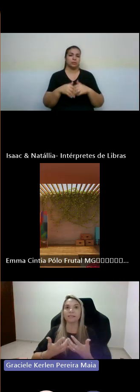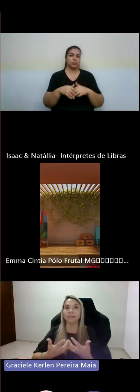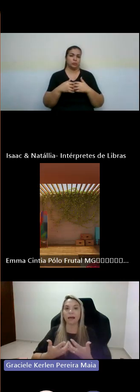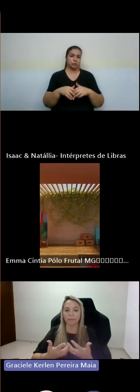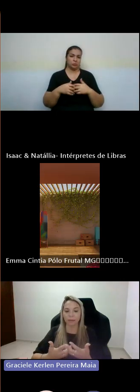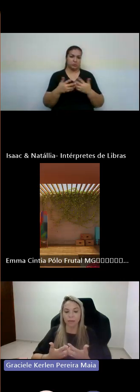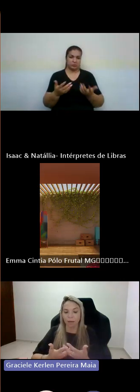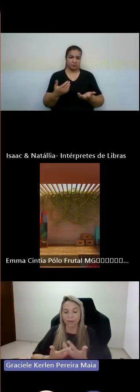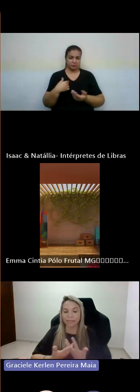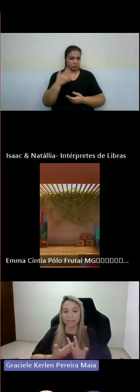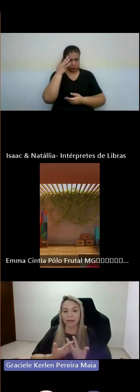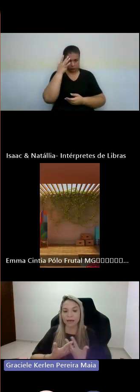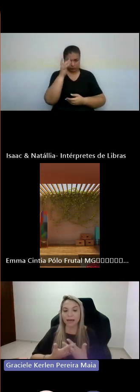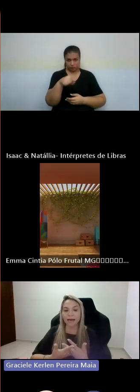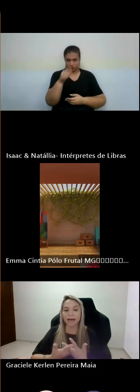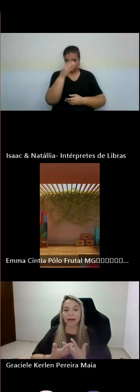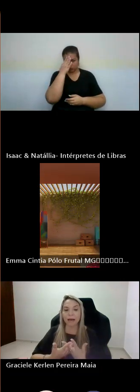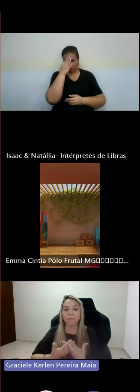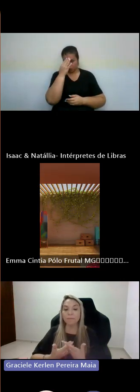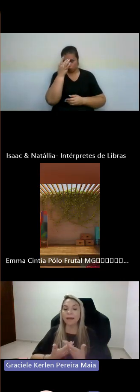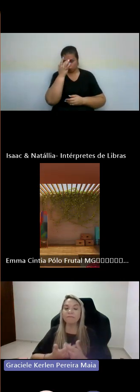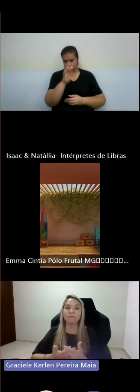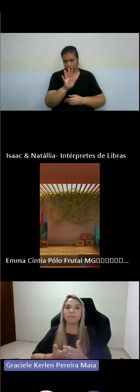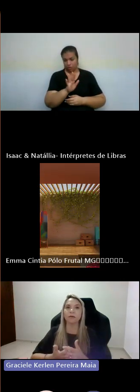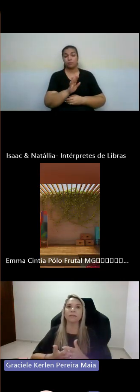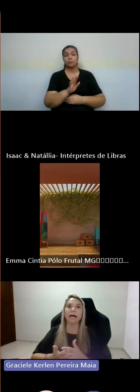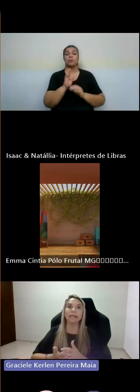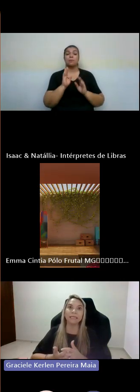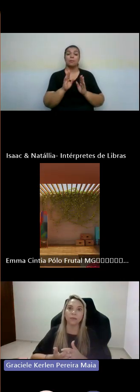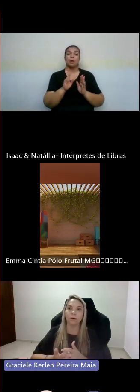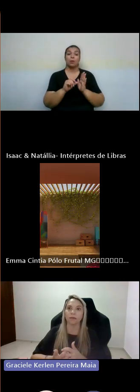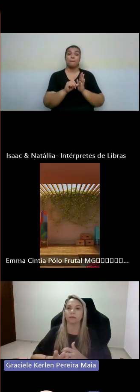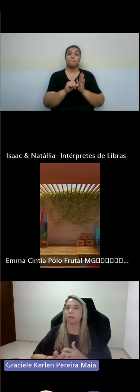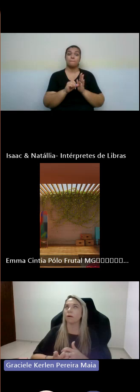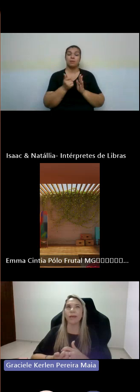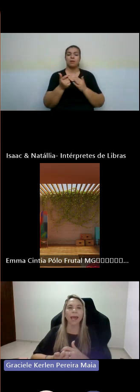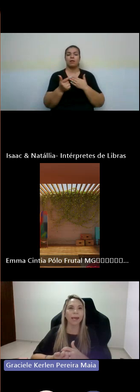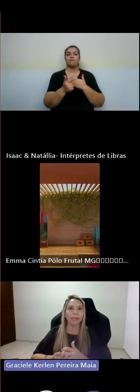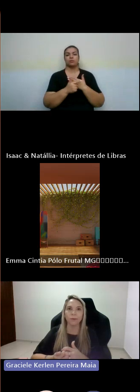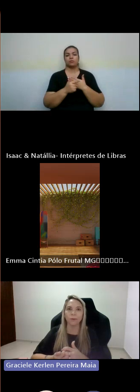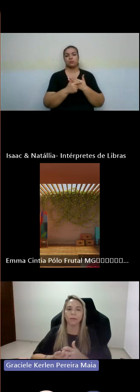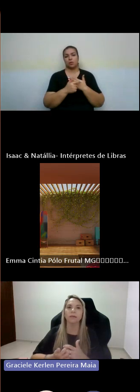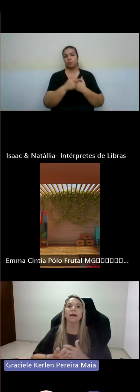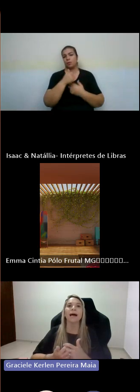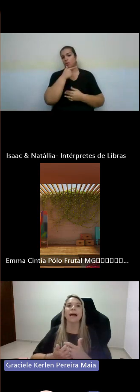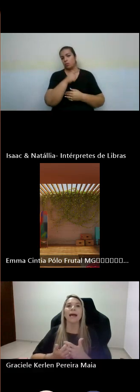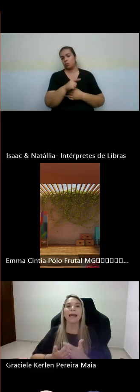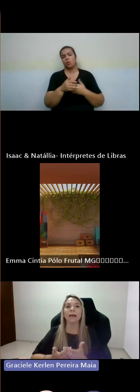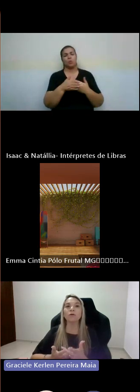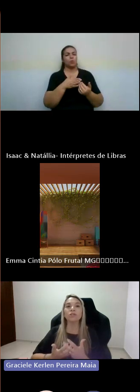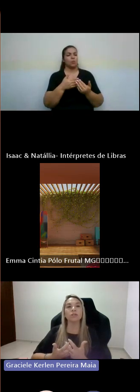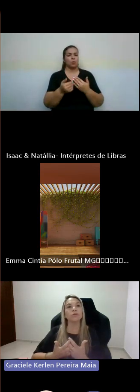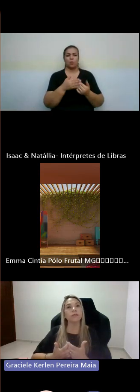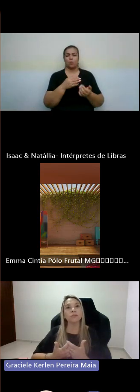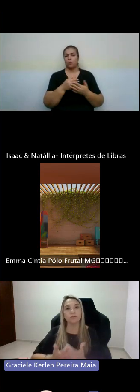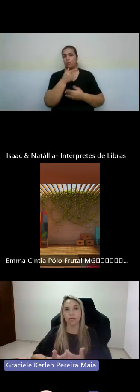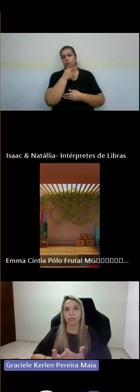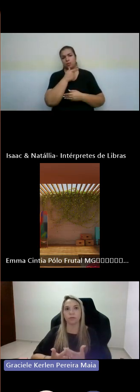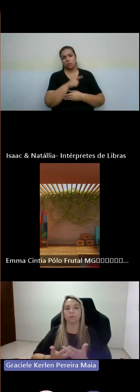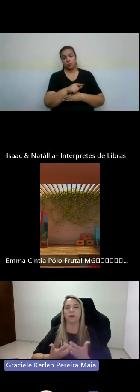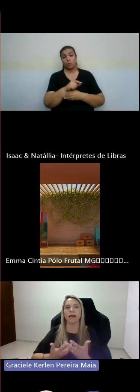vocês sabem, mas a primeira função da língua, qualquer língua, é